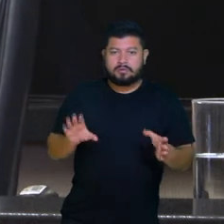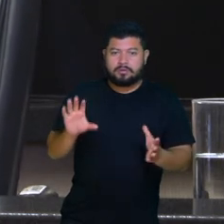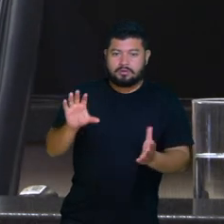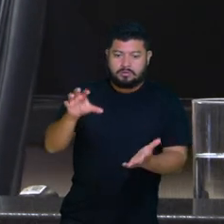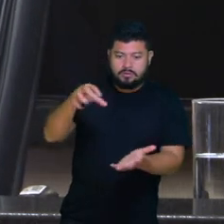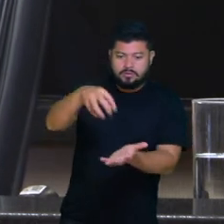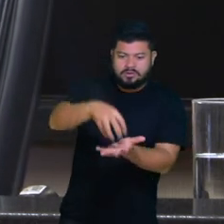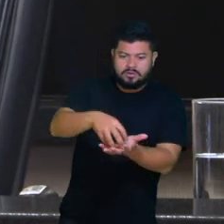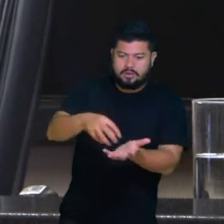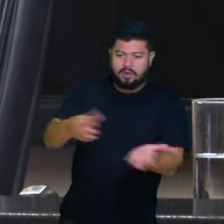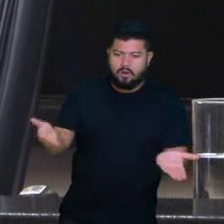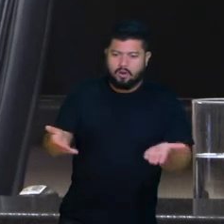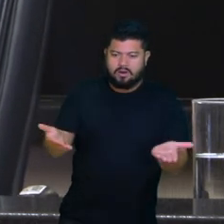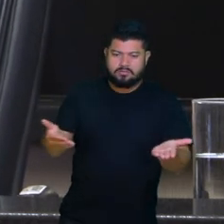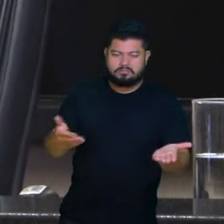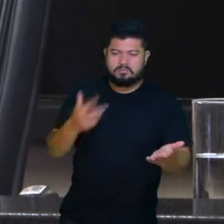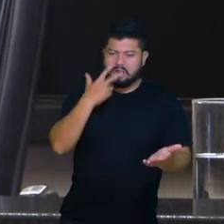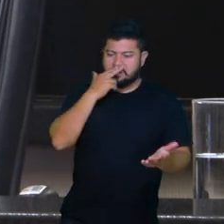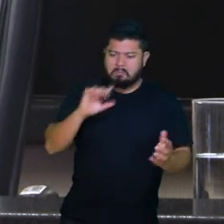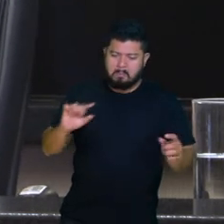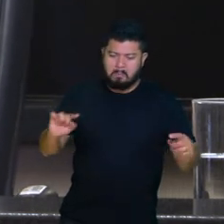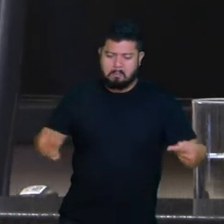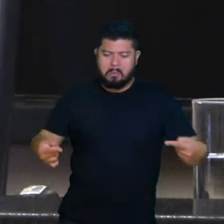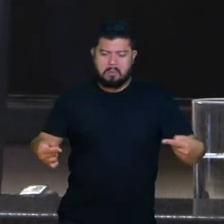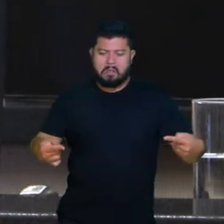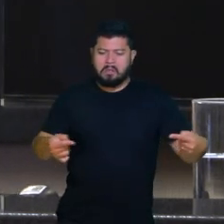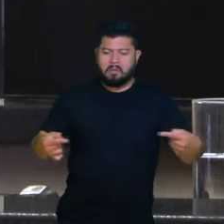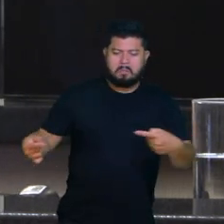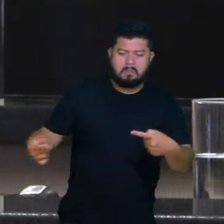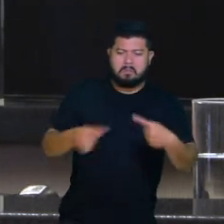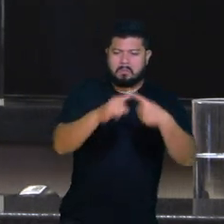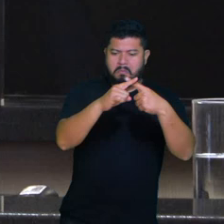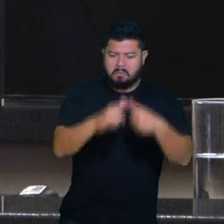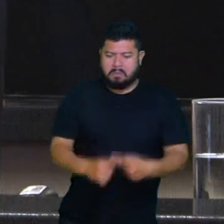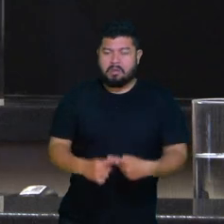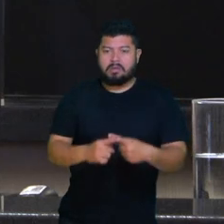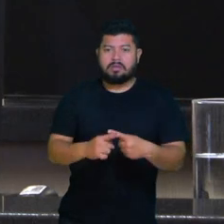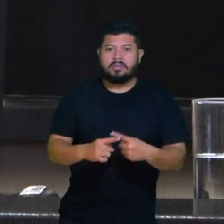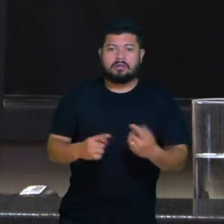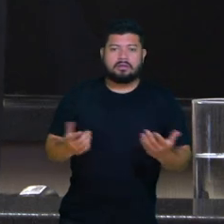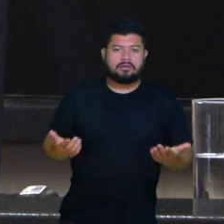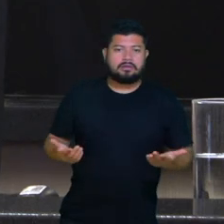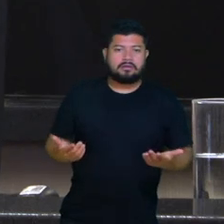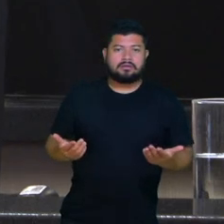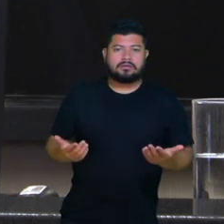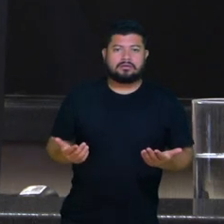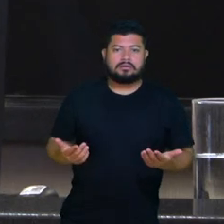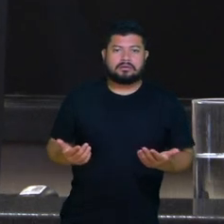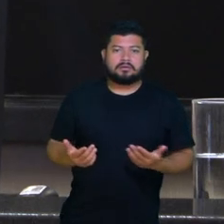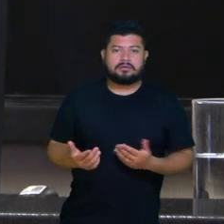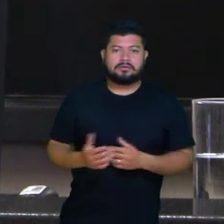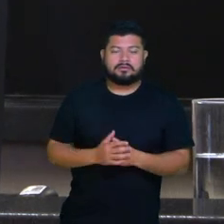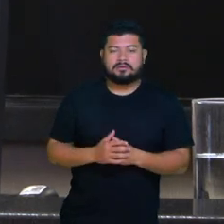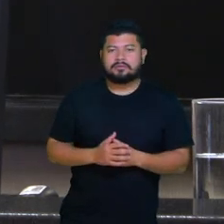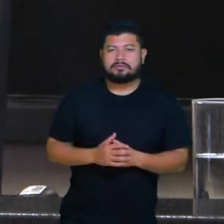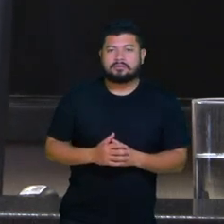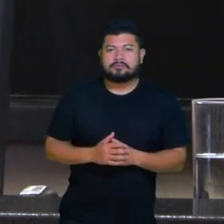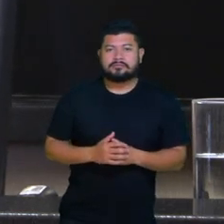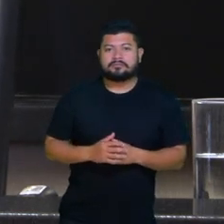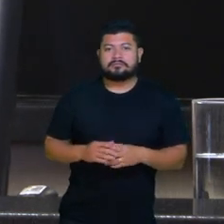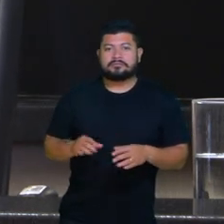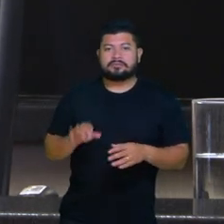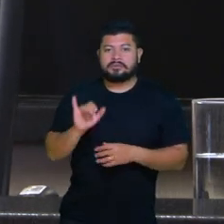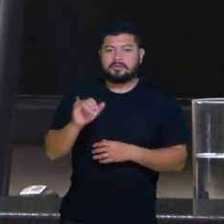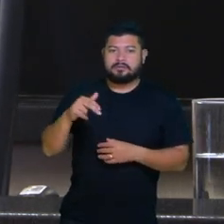disputa né A identidade do Cent está sendo disputada tá E anfope